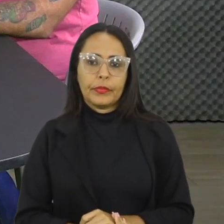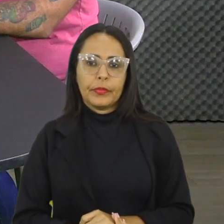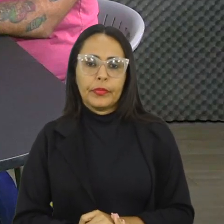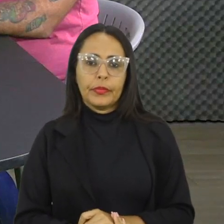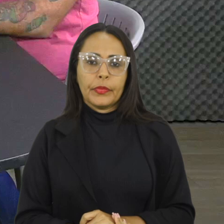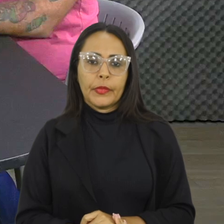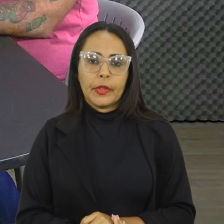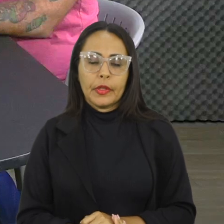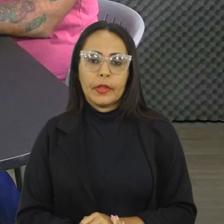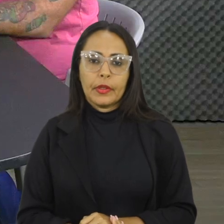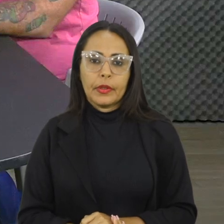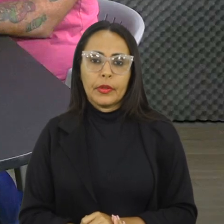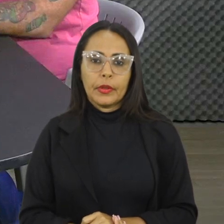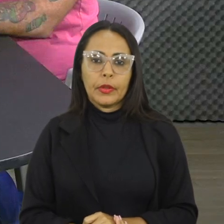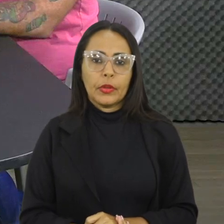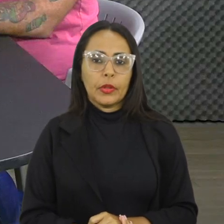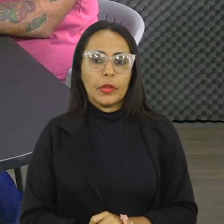mulher.